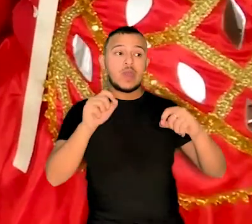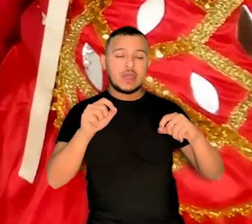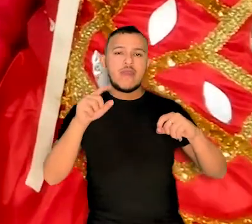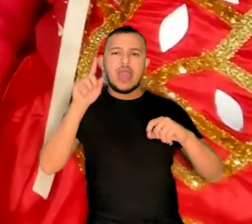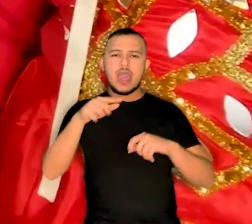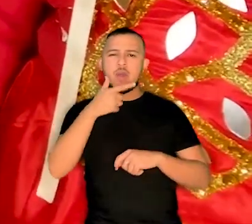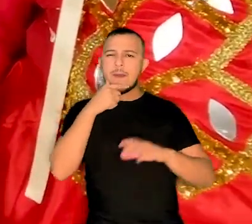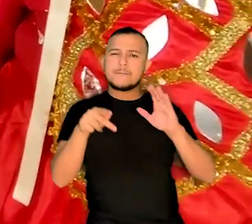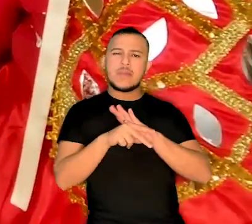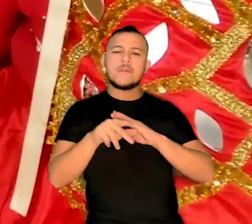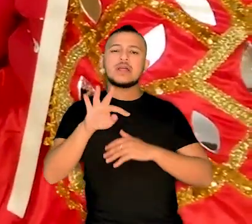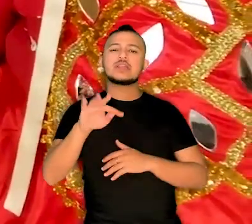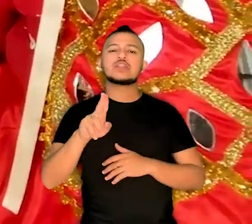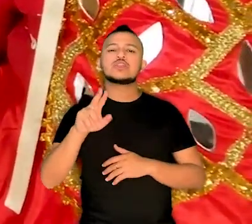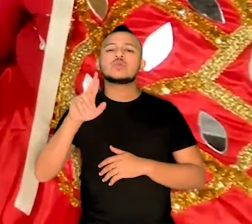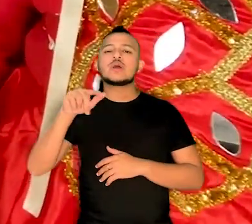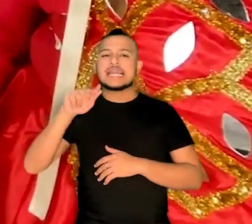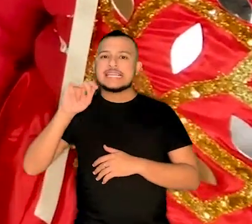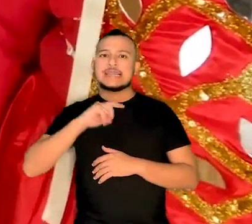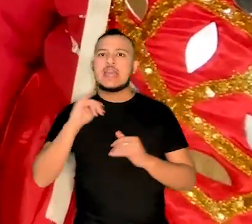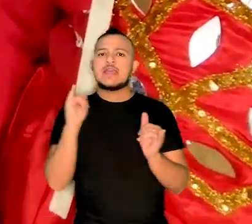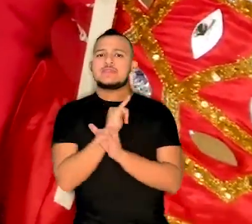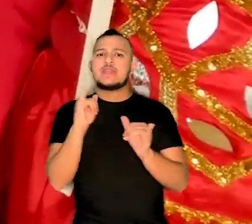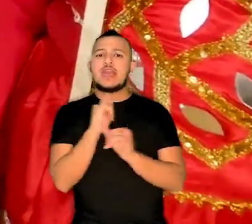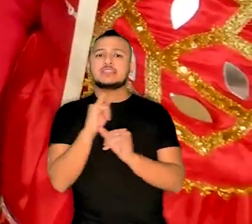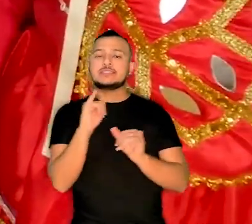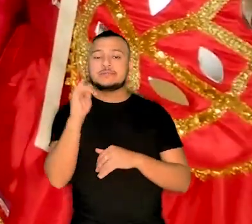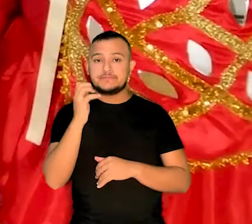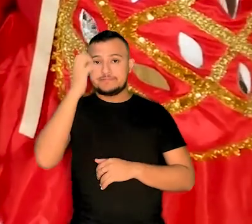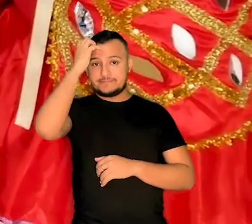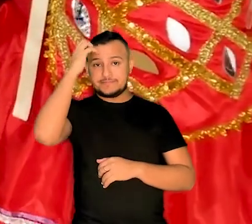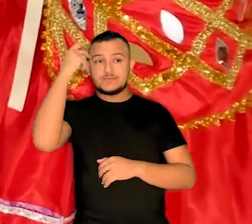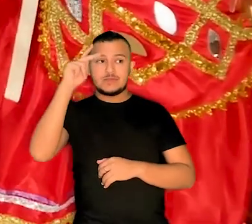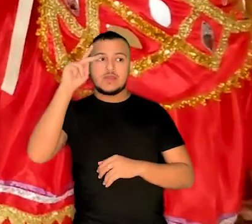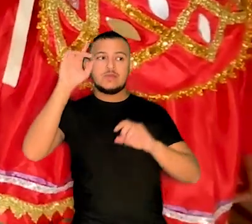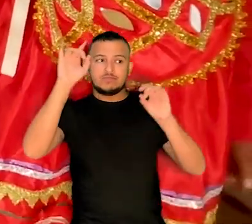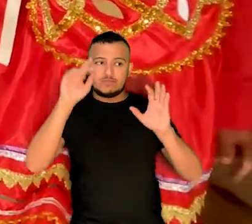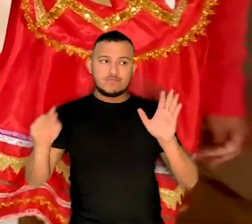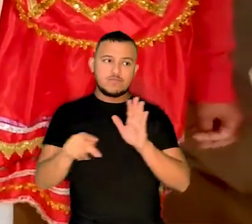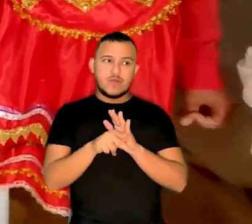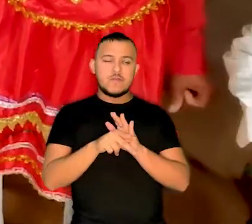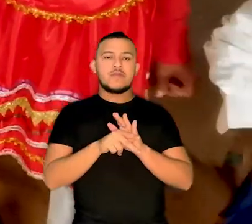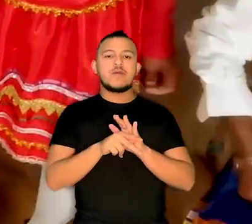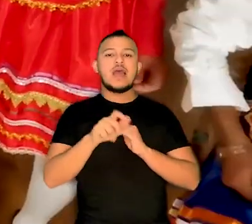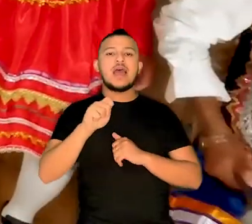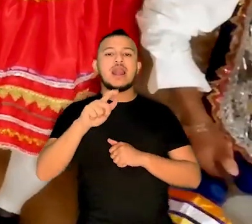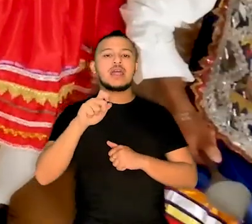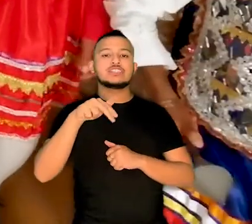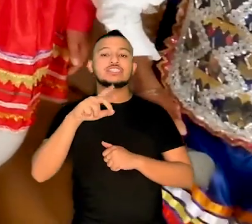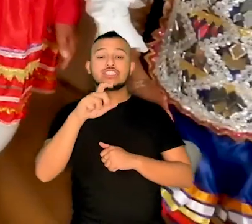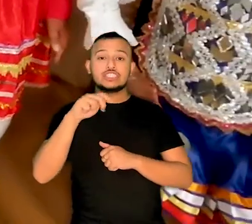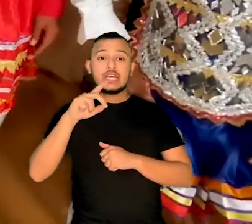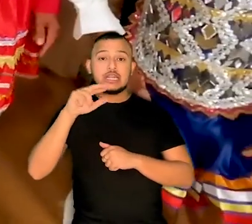é um grande da Turquia, turco de muita energia, impera sobre o seu trono, é o legítimo dono do reino de Alexandria. O